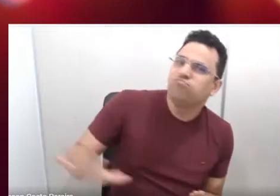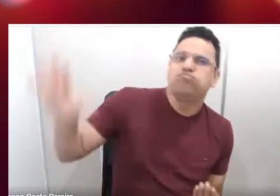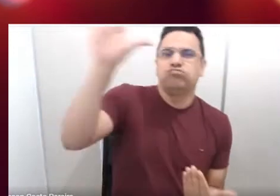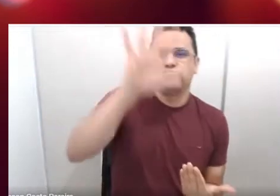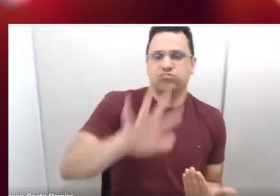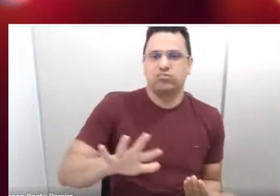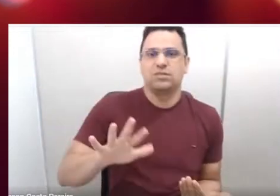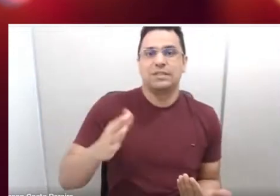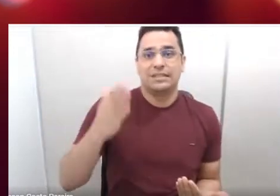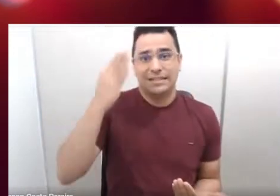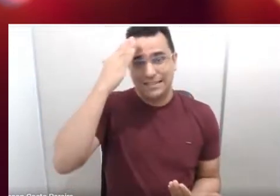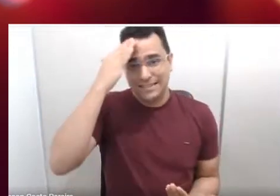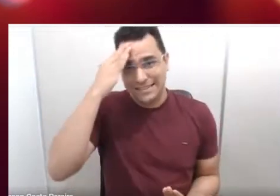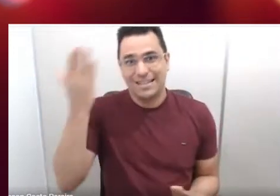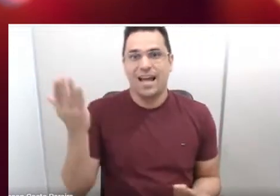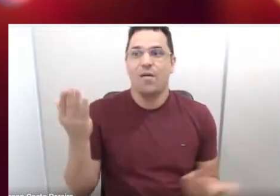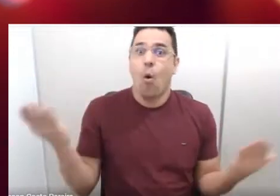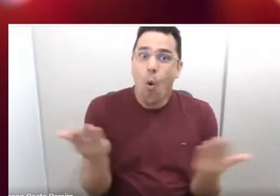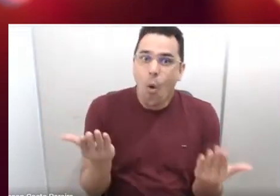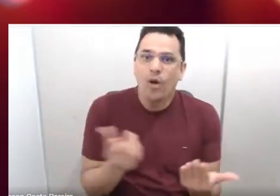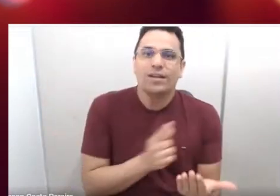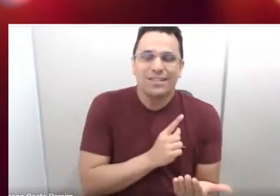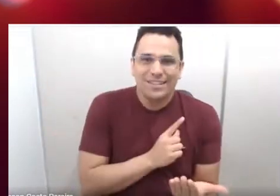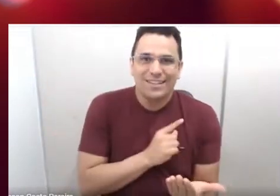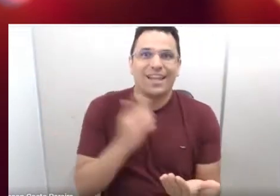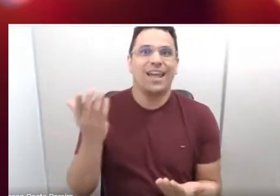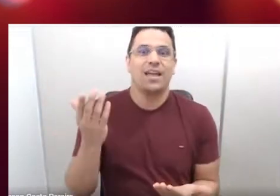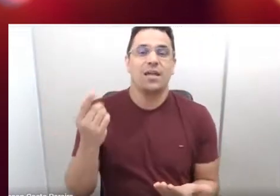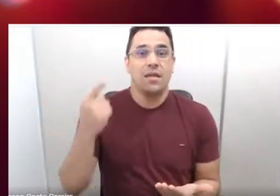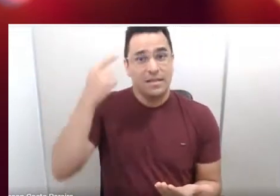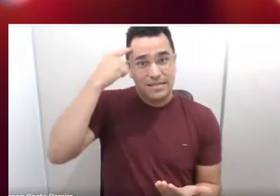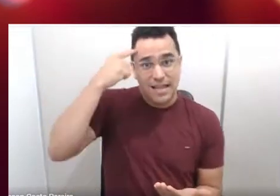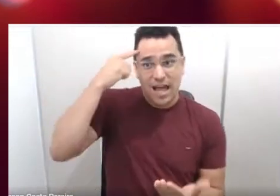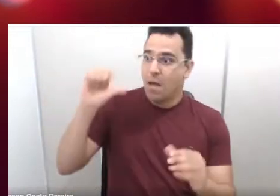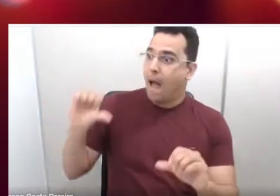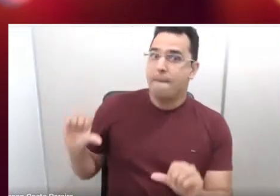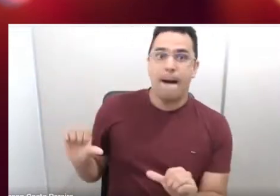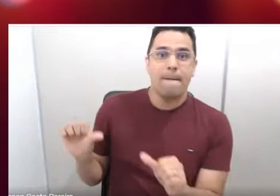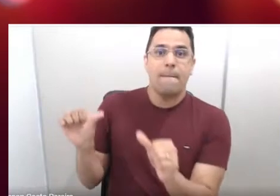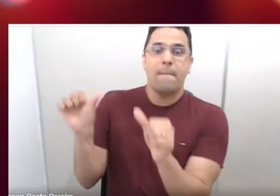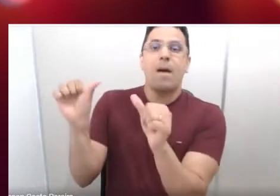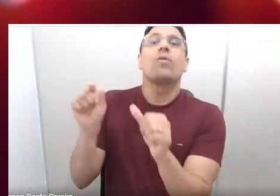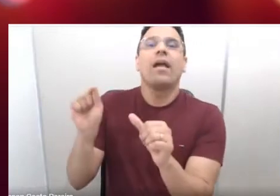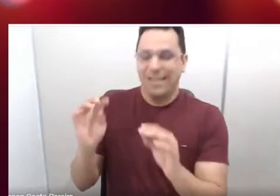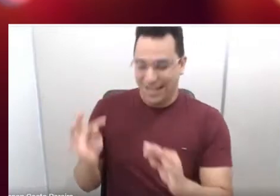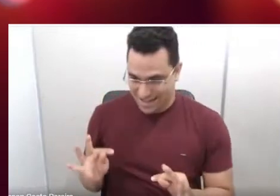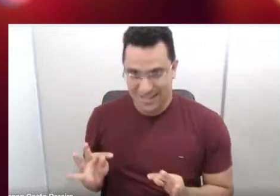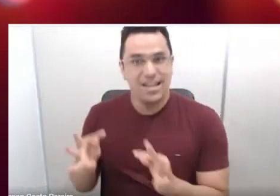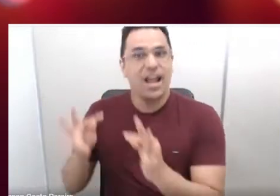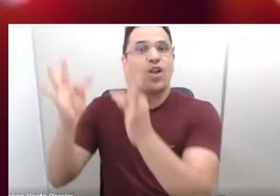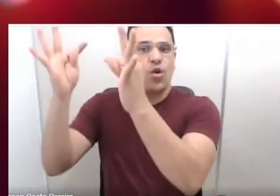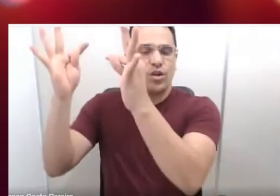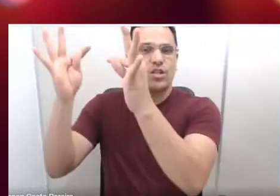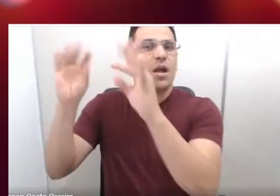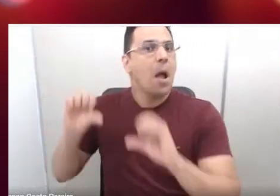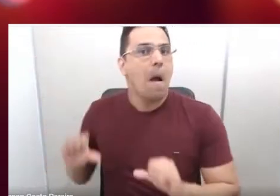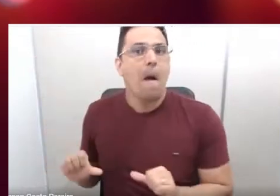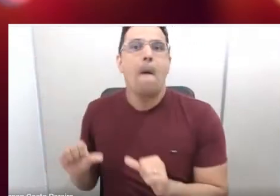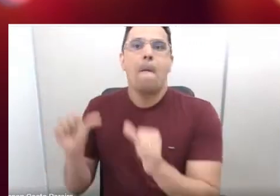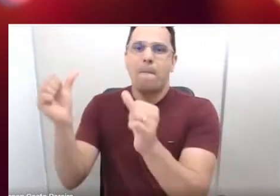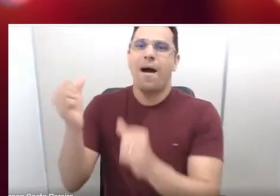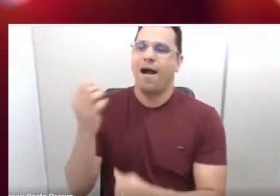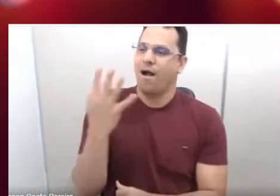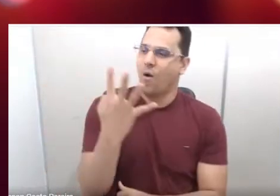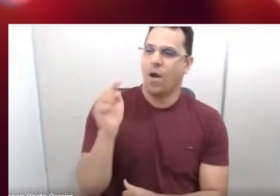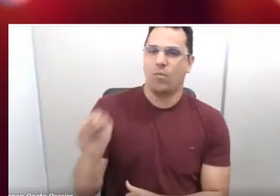da indústria 4.0, né, que é um momento de ascensão cada vez mais incisiva da tecnologia, então trazer isso para dentro das nossas